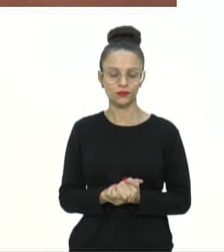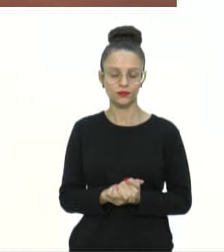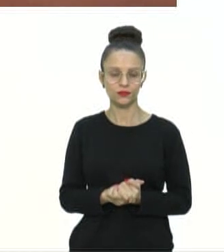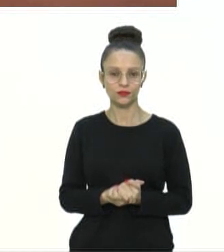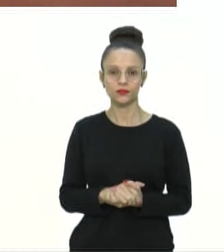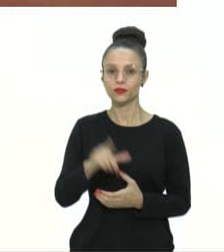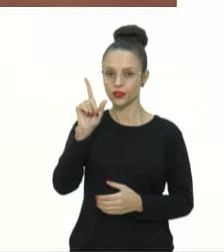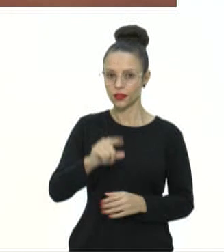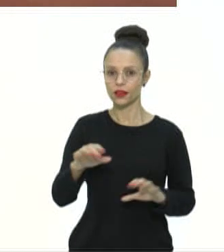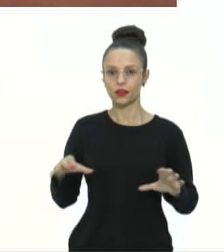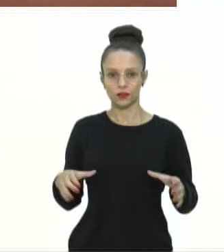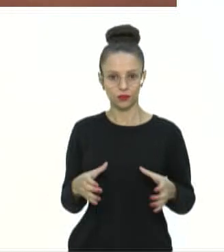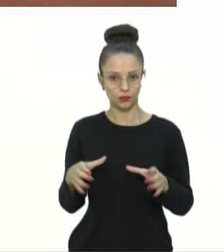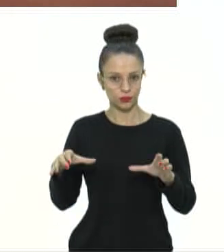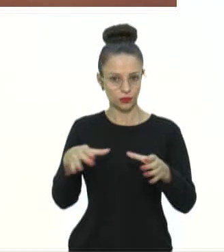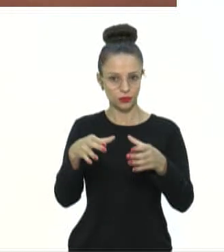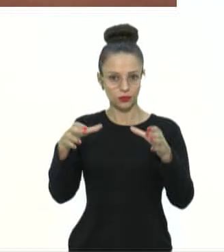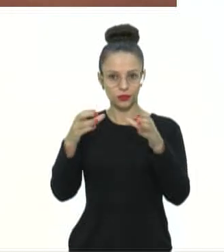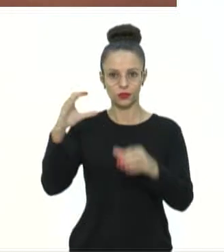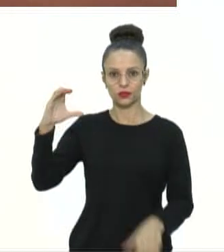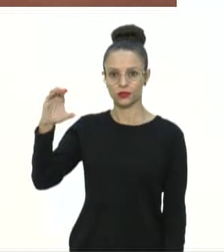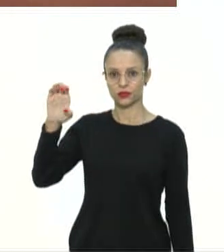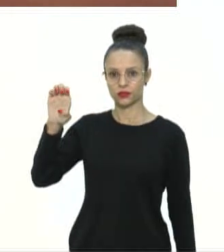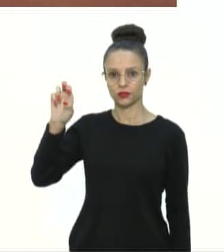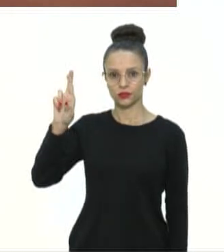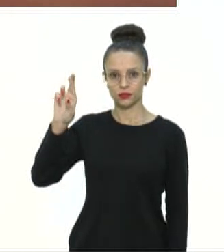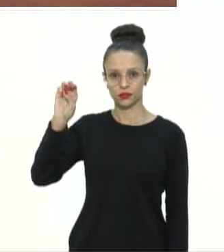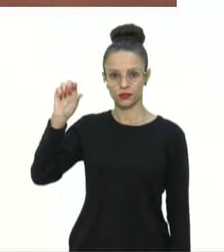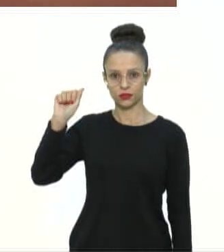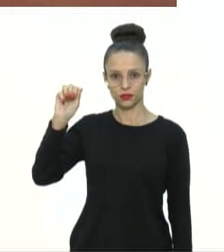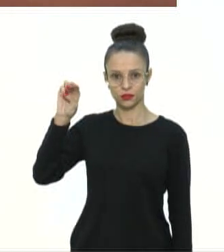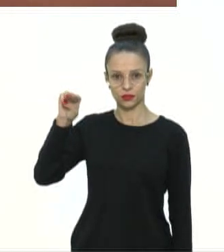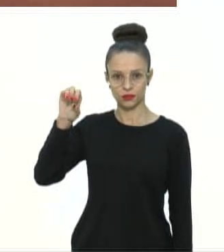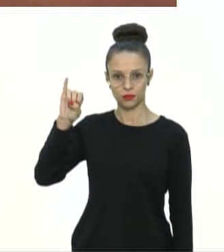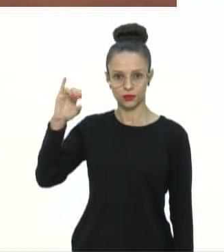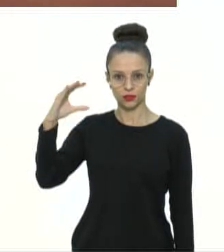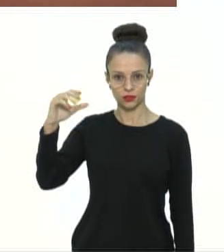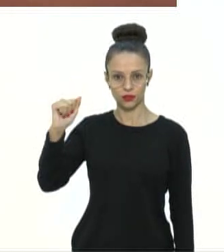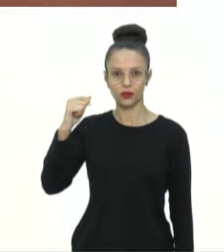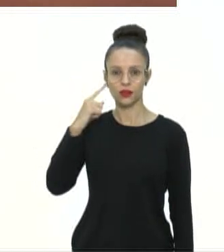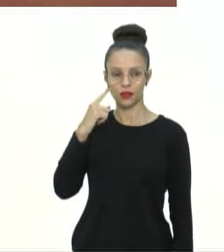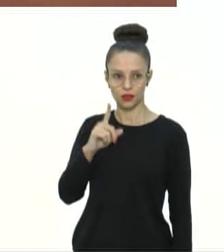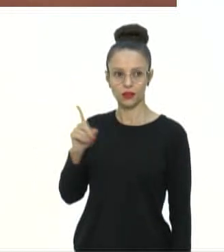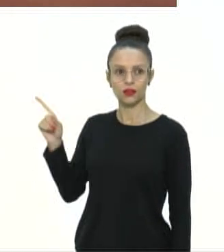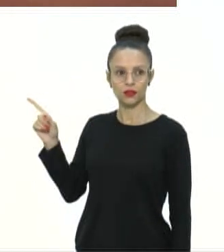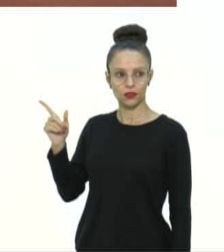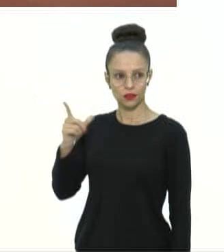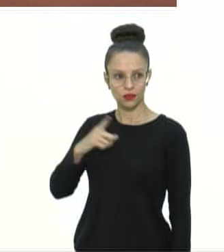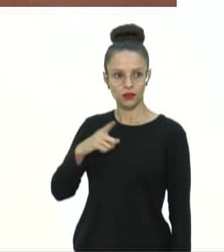que é a cerâmica. Ela tem uns traços,